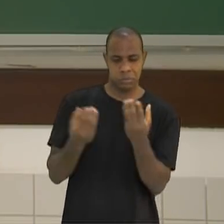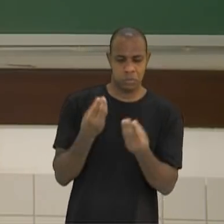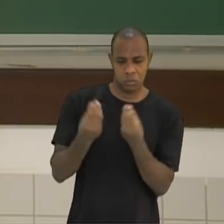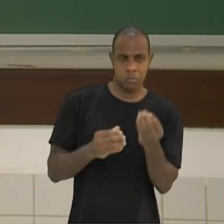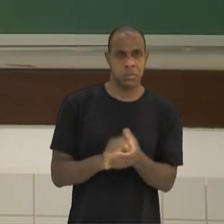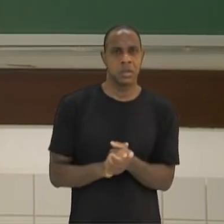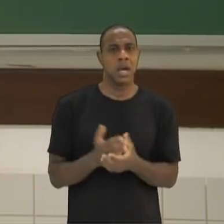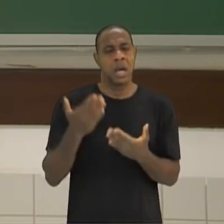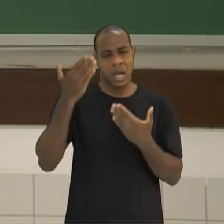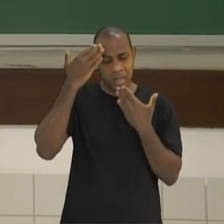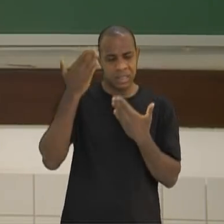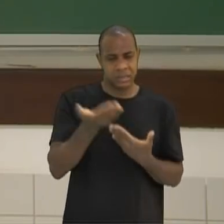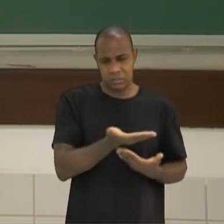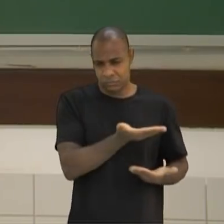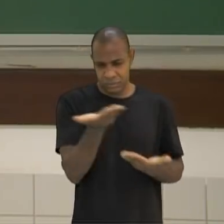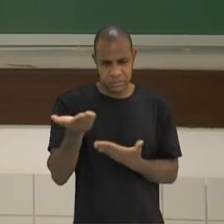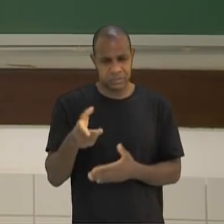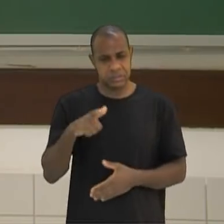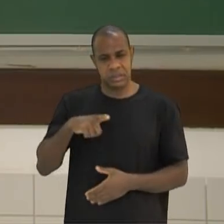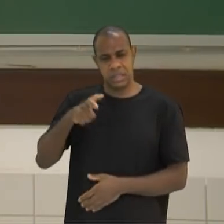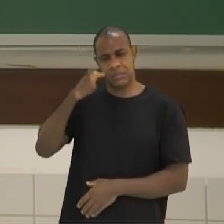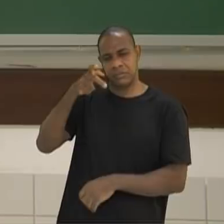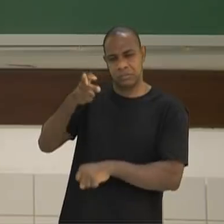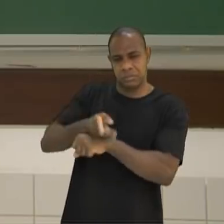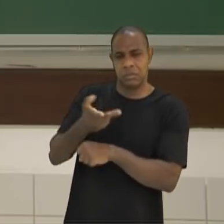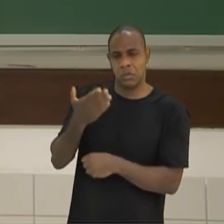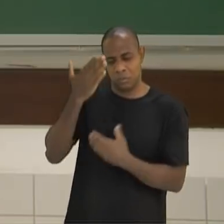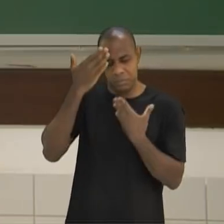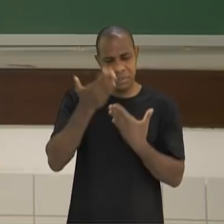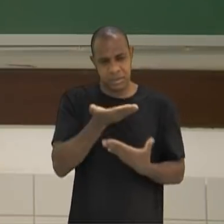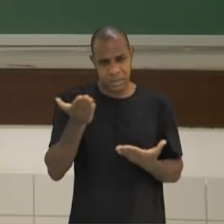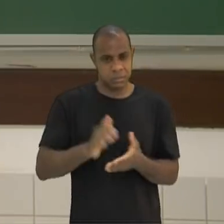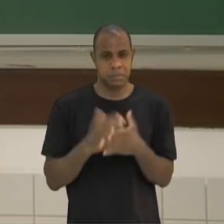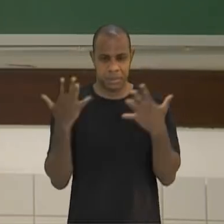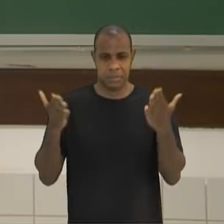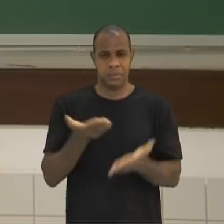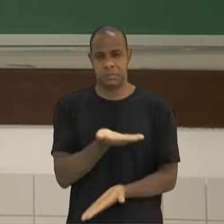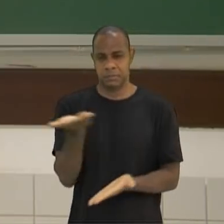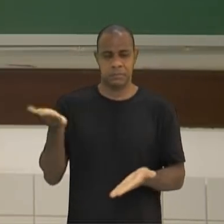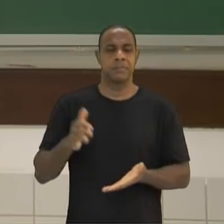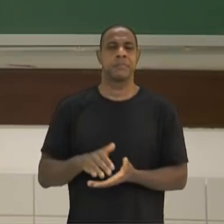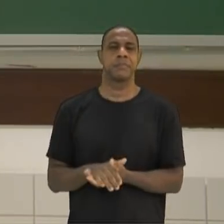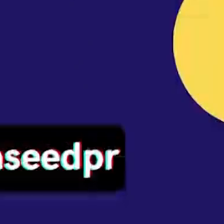de todos vocês, muito obrigada por estar aí prestigiando o nosso trabalho, parabéns!